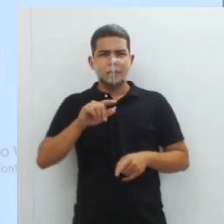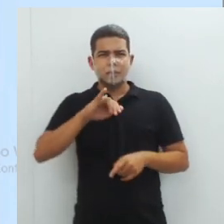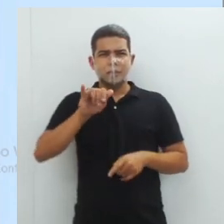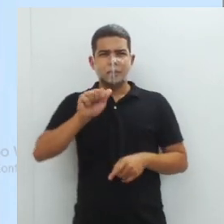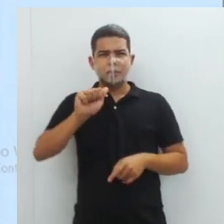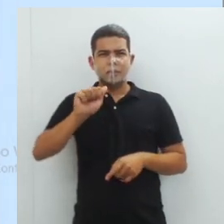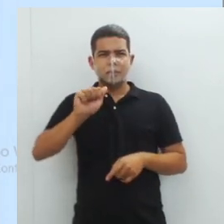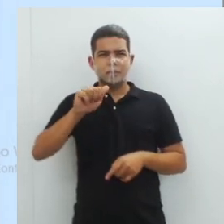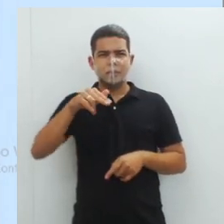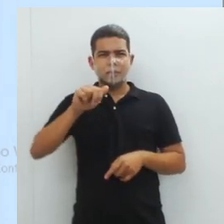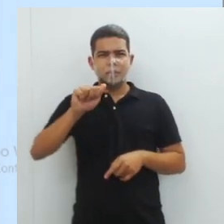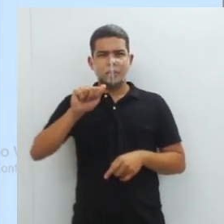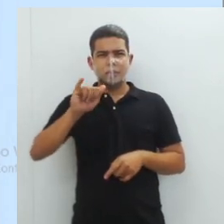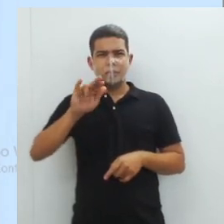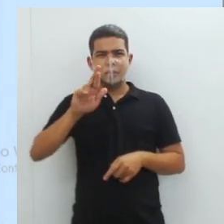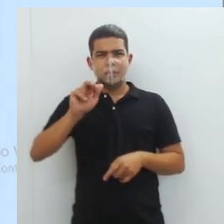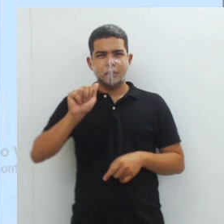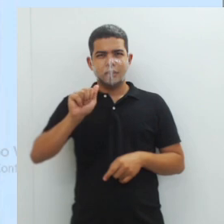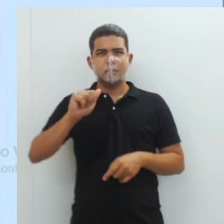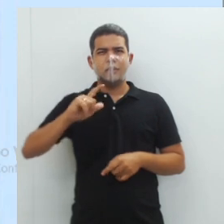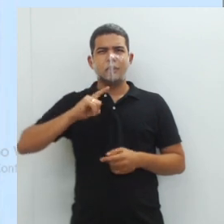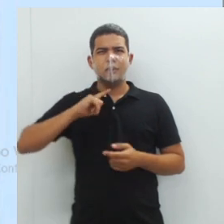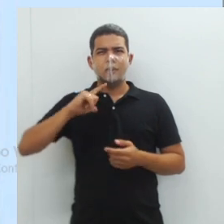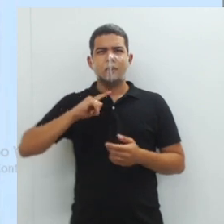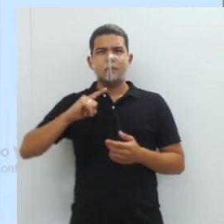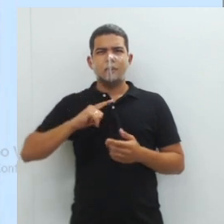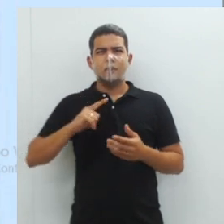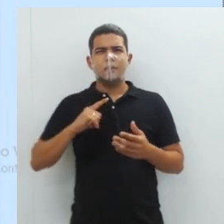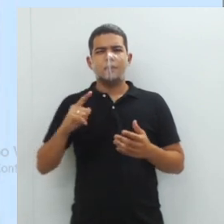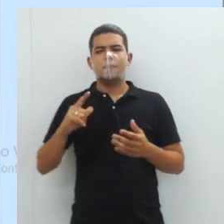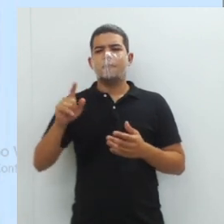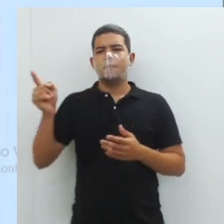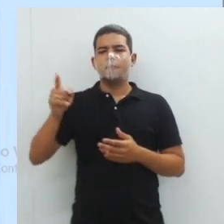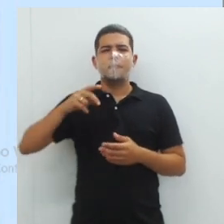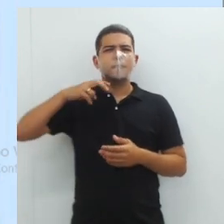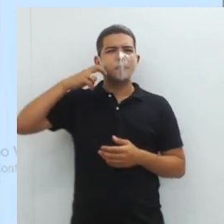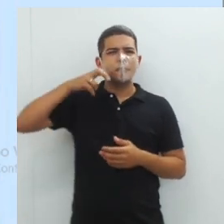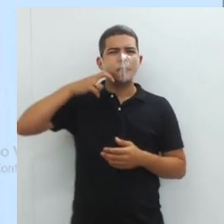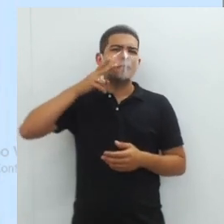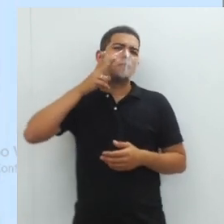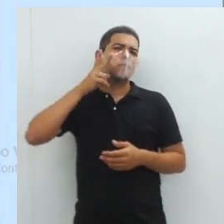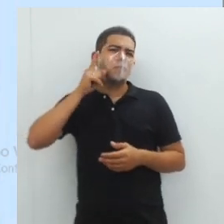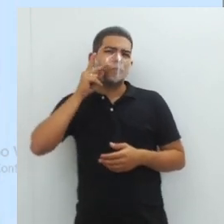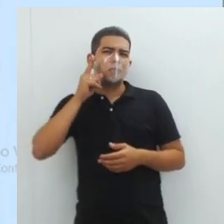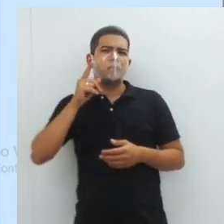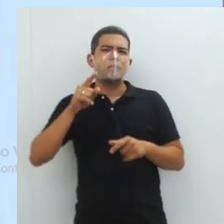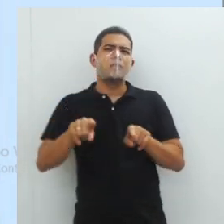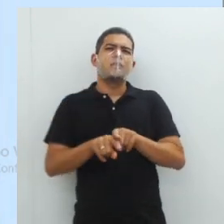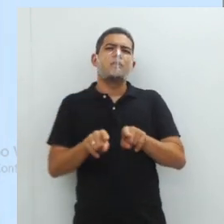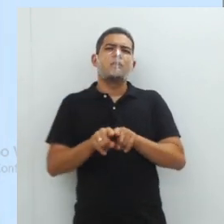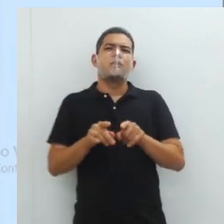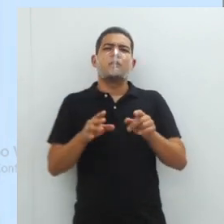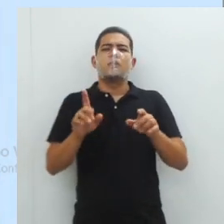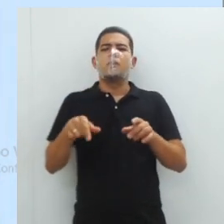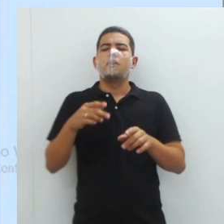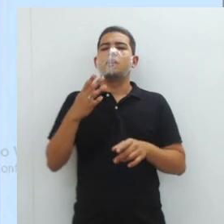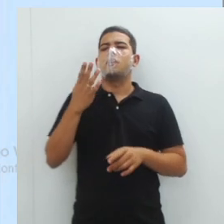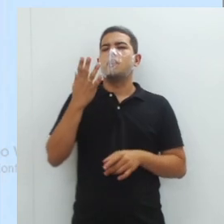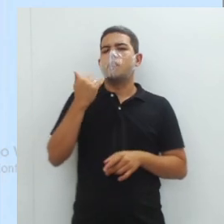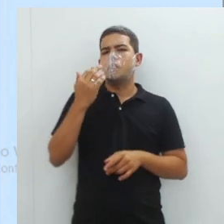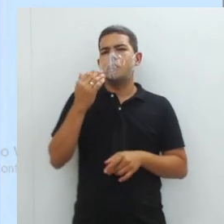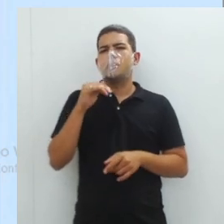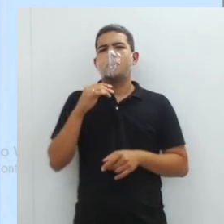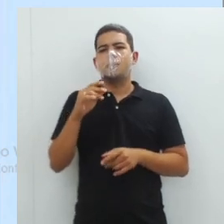Jandaíra Francisco, que ela ocorre principalmente no Rio Grande do Norte, Ceará, e cujo mel é bastante apreciado como alimento e